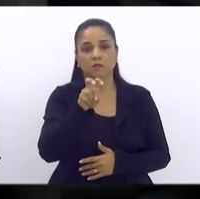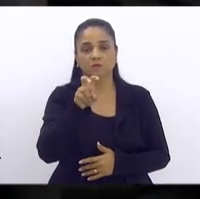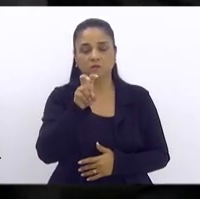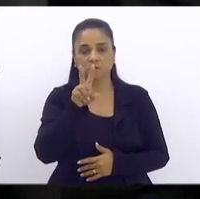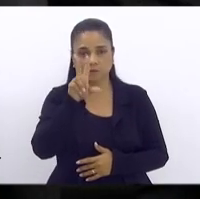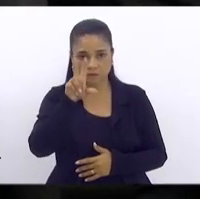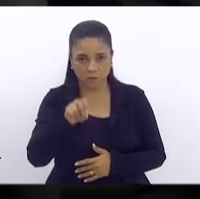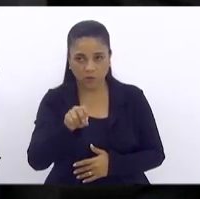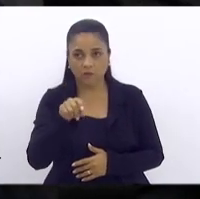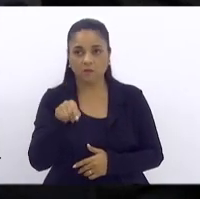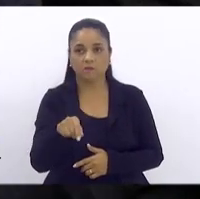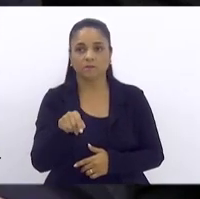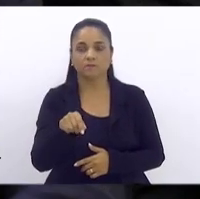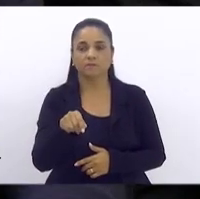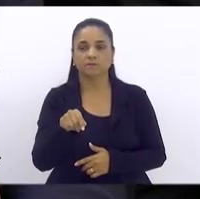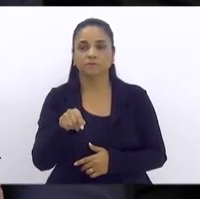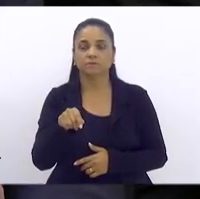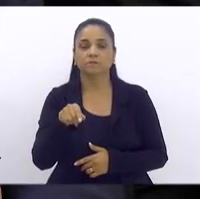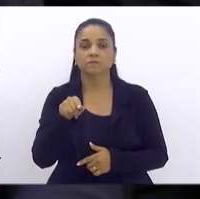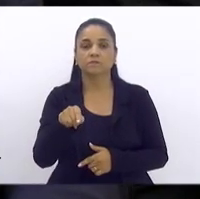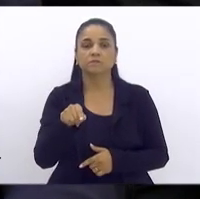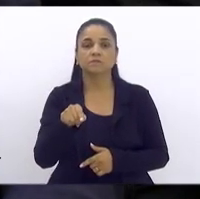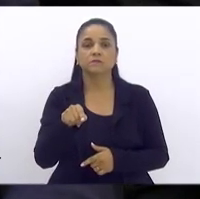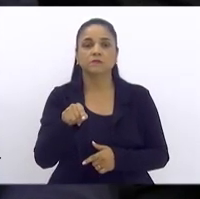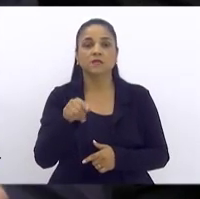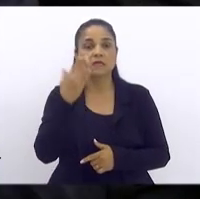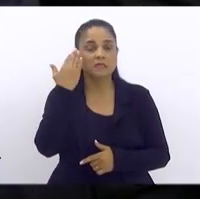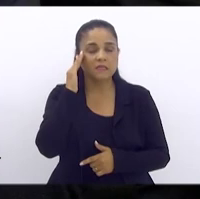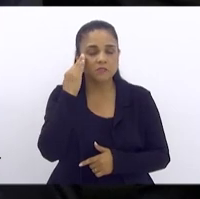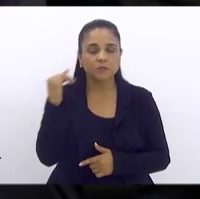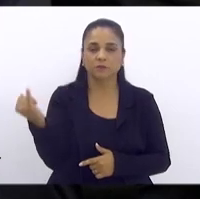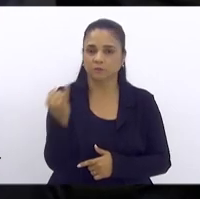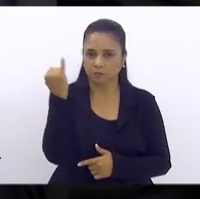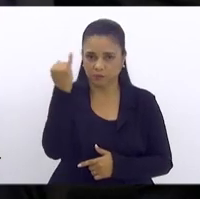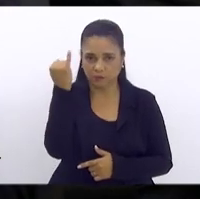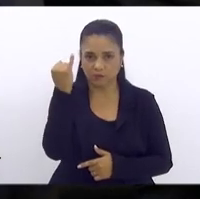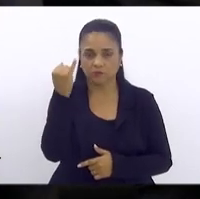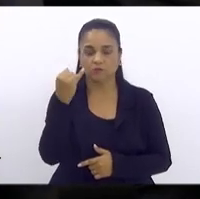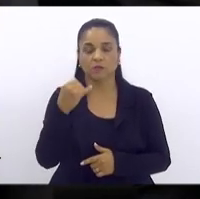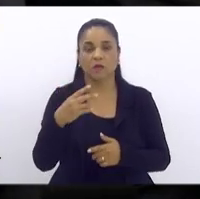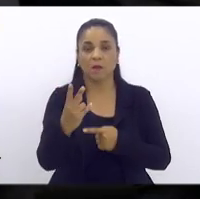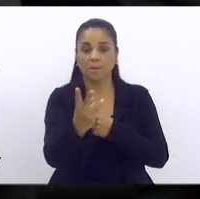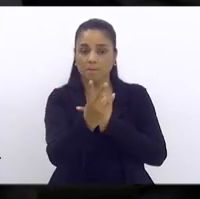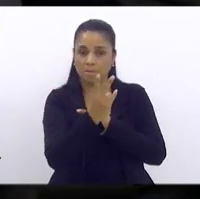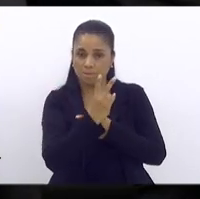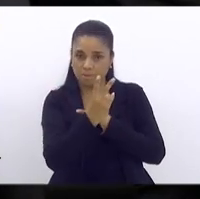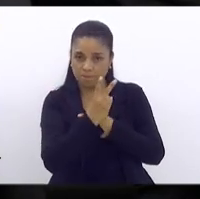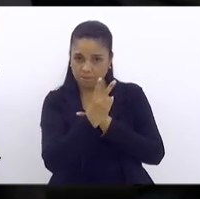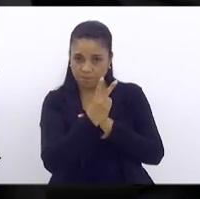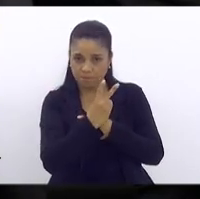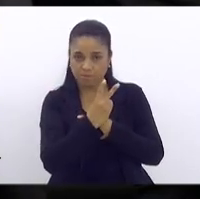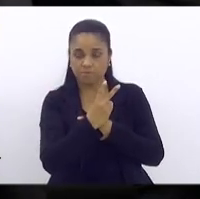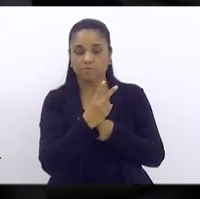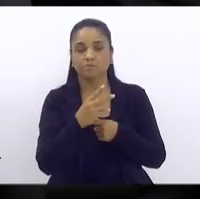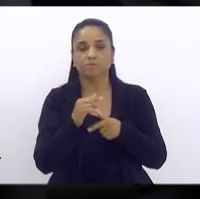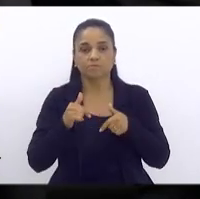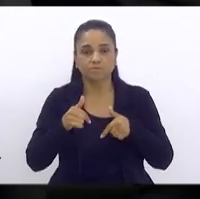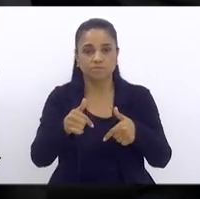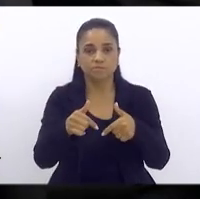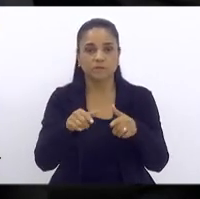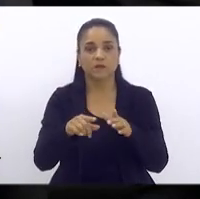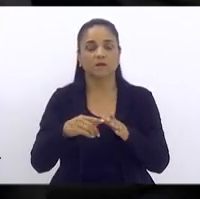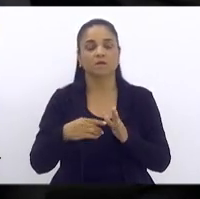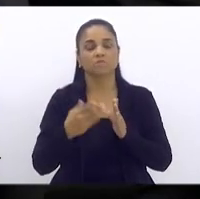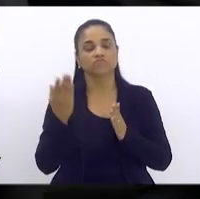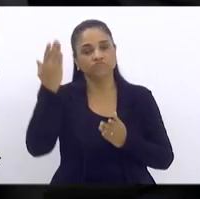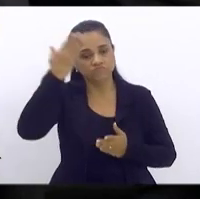14.550, ela veio a realmente a sedimentar esse entendimento importante. Então, a medida protetiva ela é concedida em juízo de cognição sumária, a